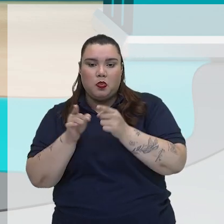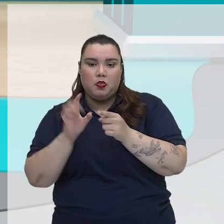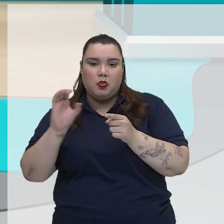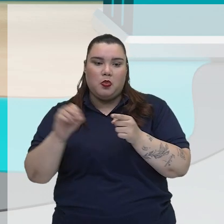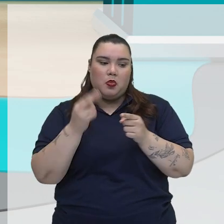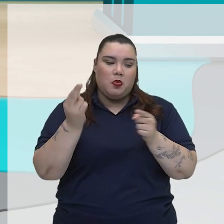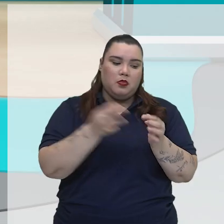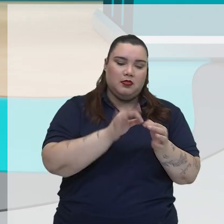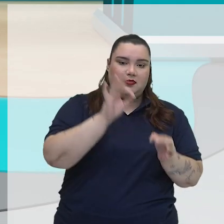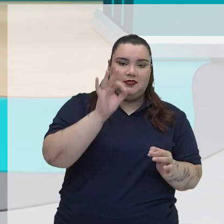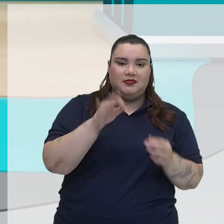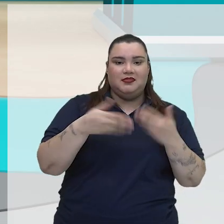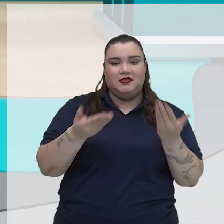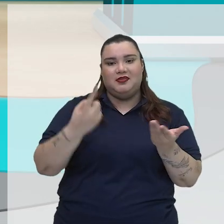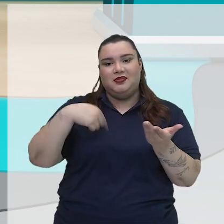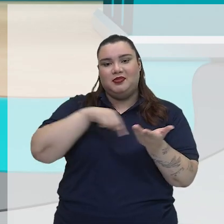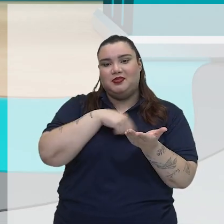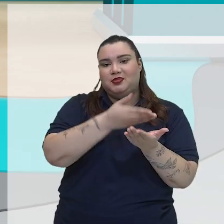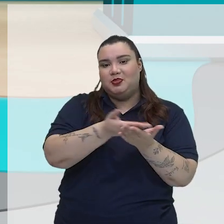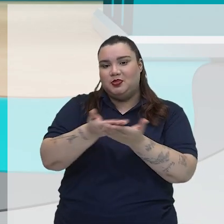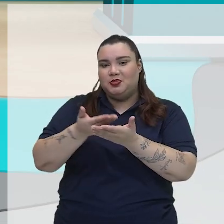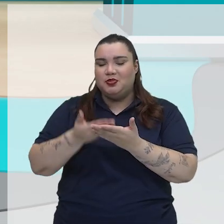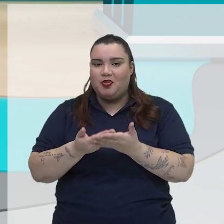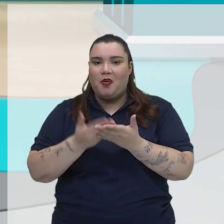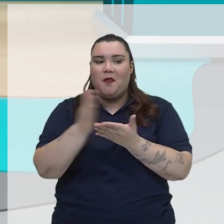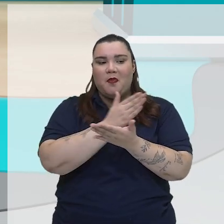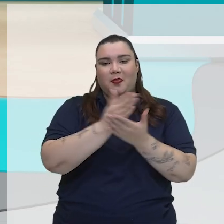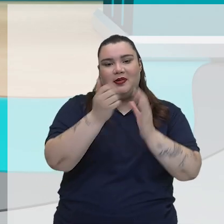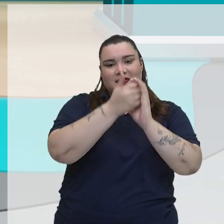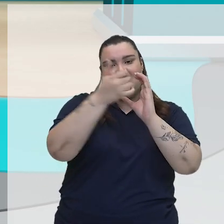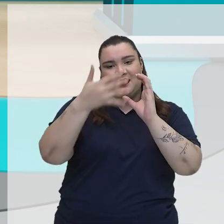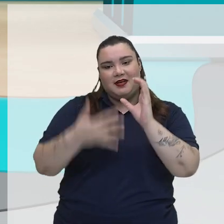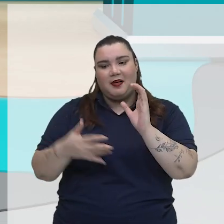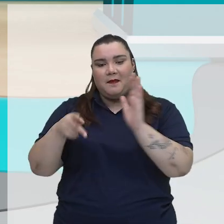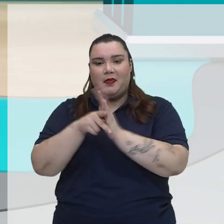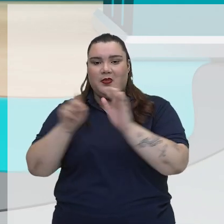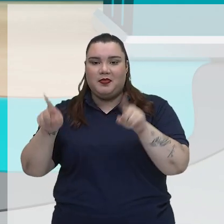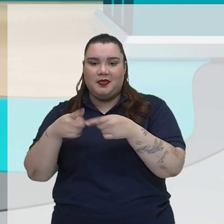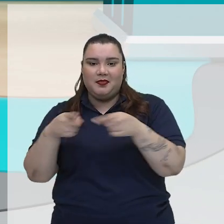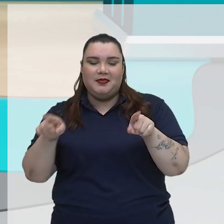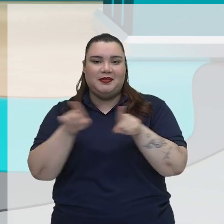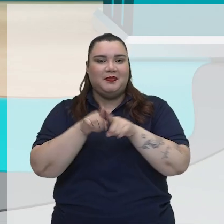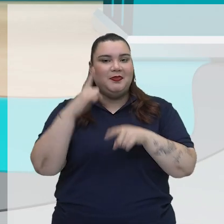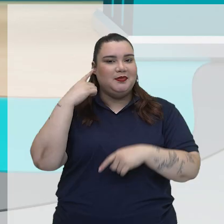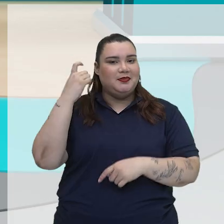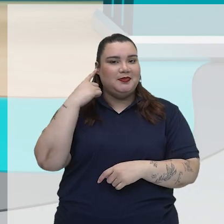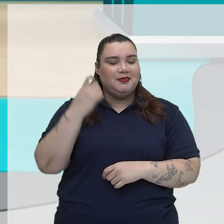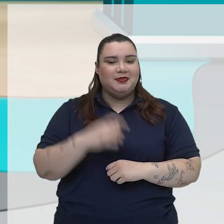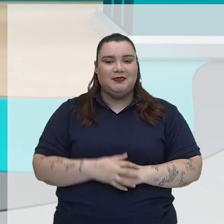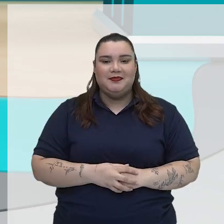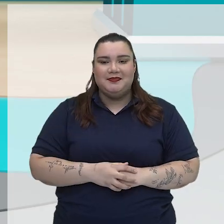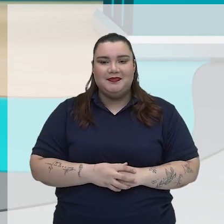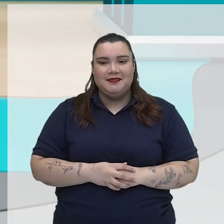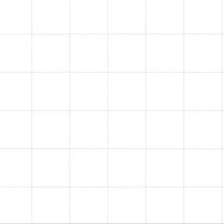longo. Então, nós vimos um pouco, né, dos elementos constitutivos da música e dos sons.